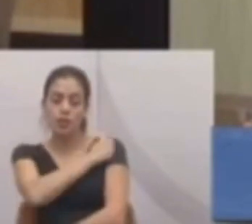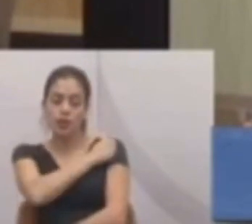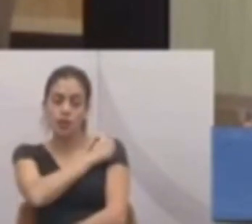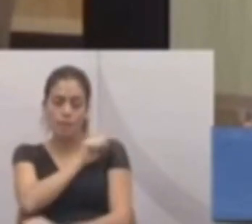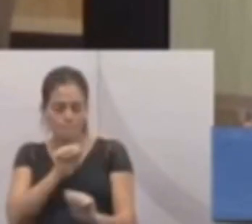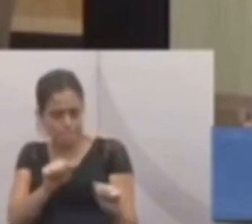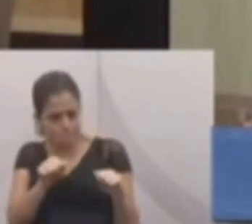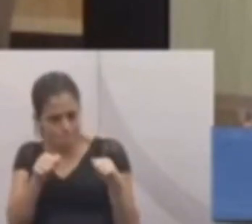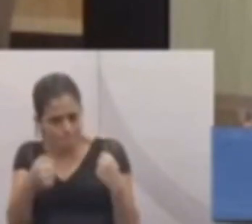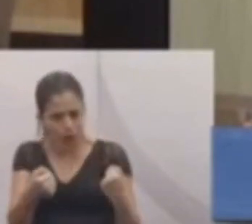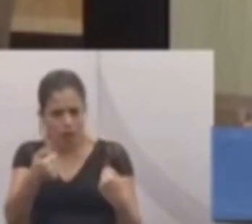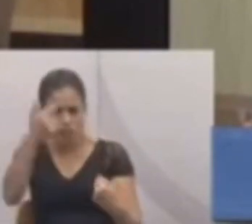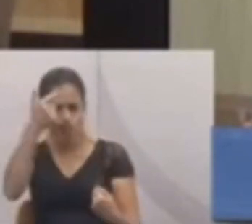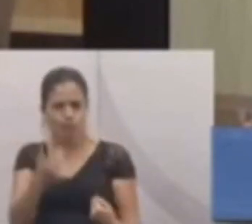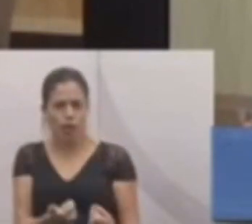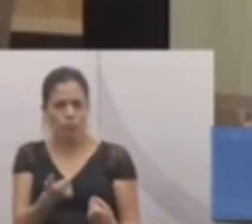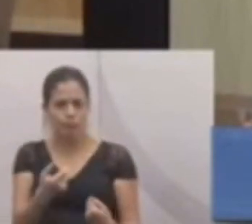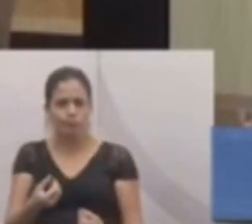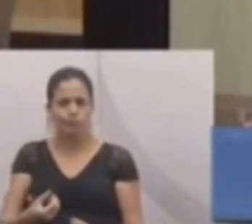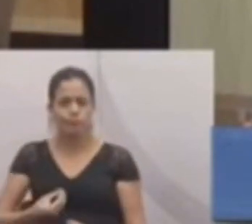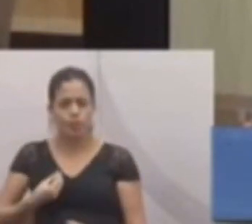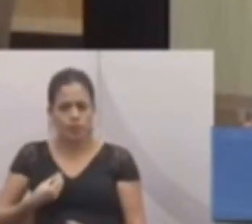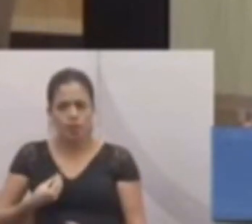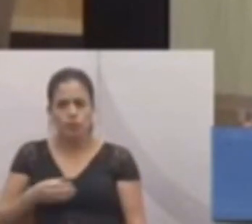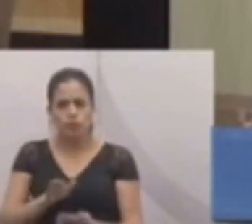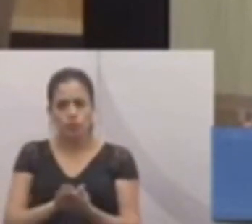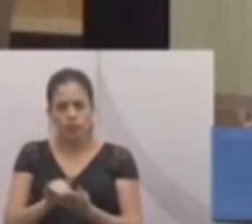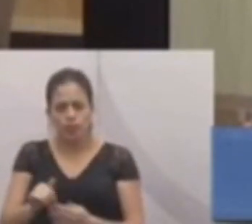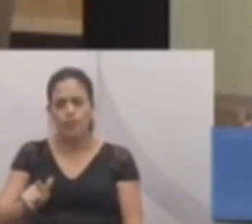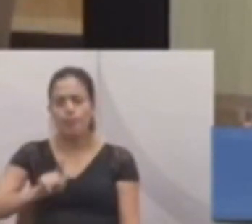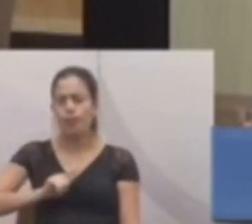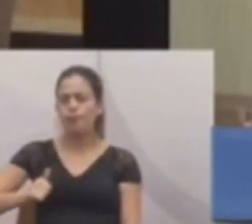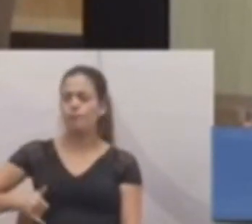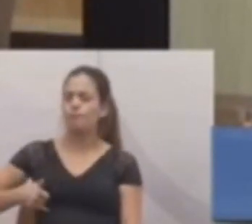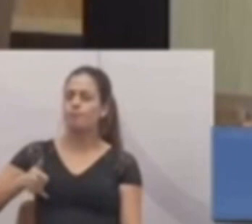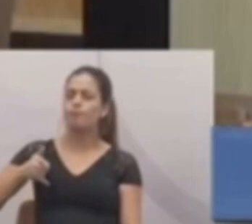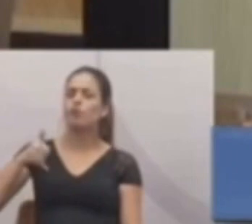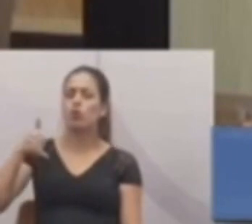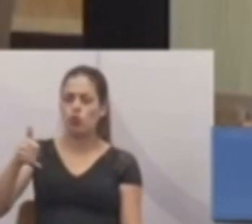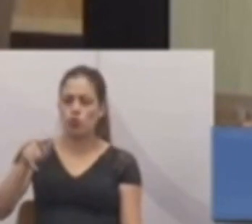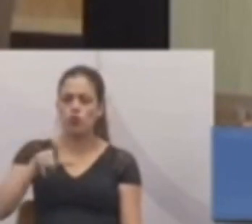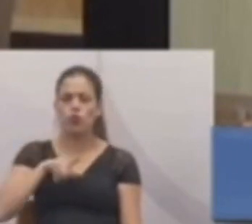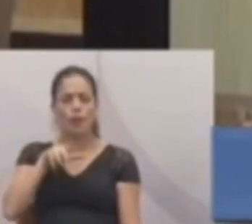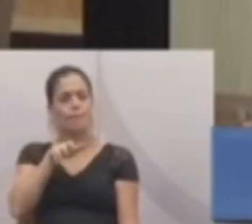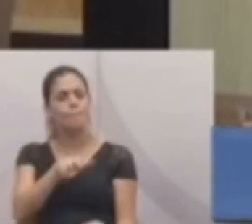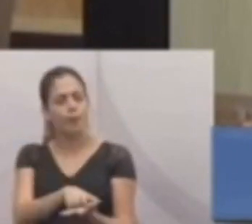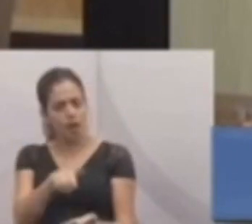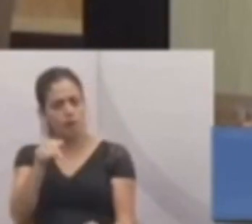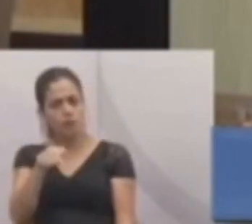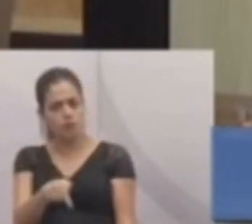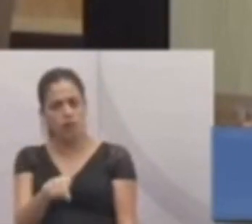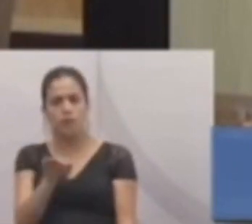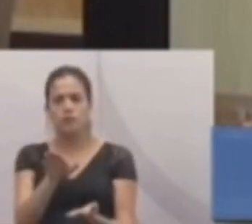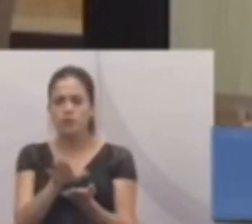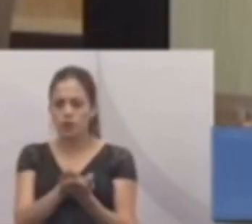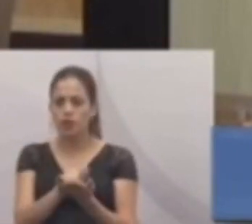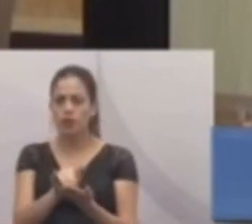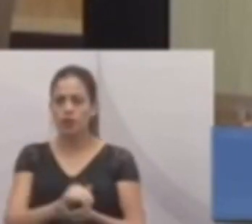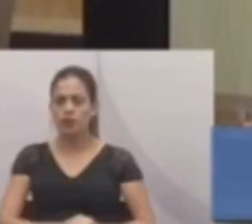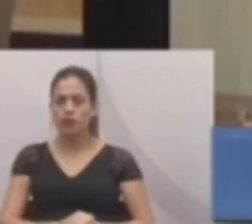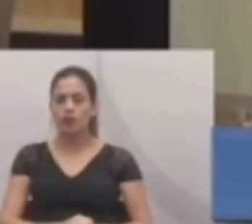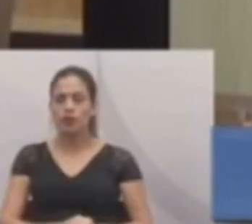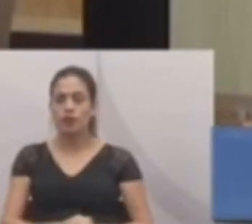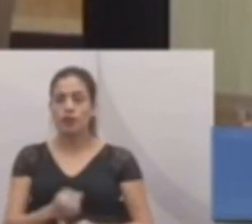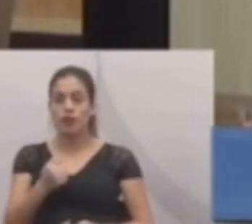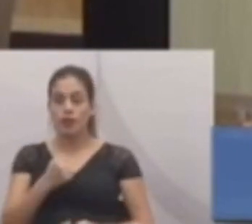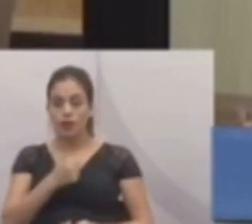como jacareense, temos orgulho de ter uma entidade como essa aqui no nosso município. Realmente, eu como